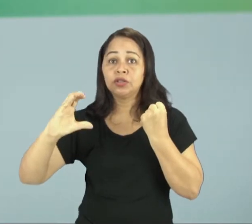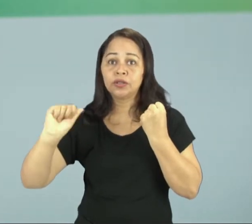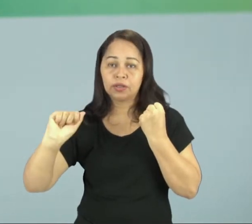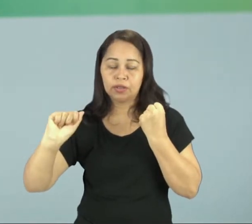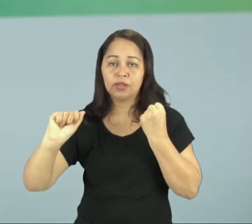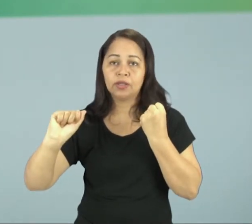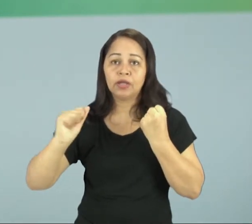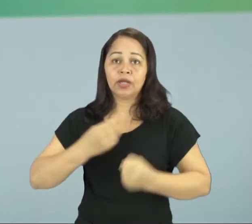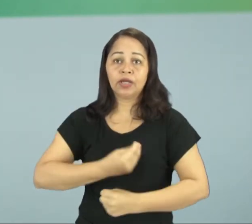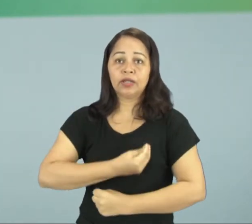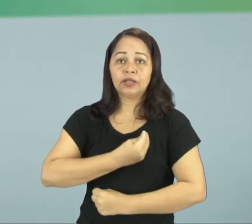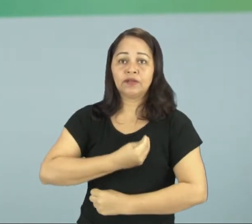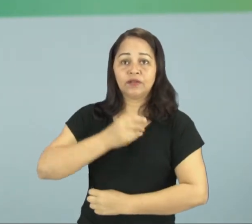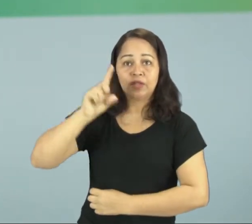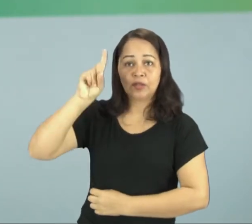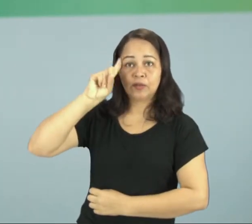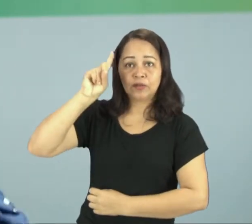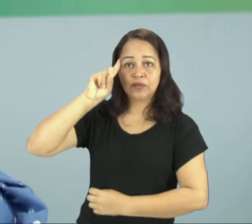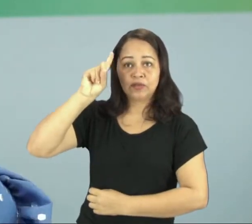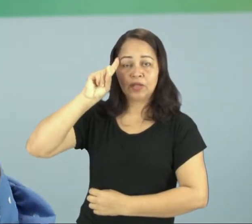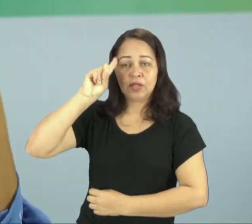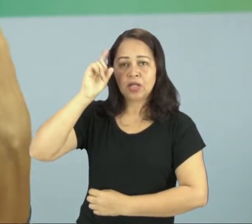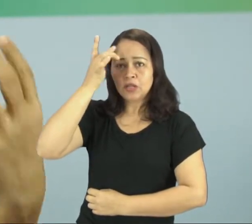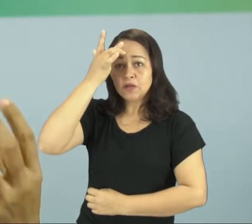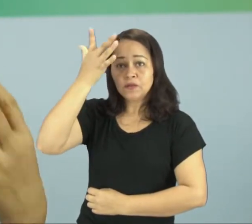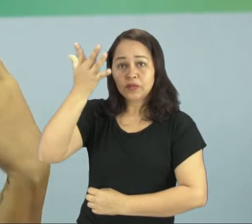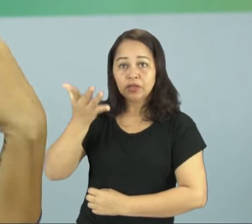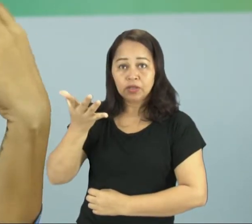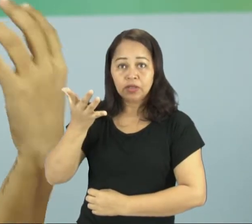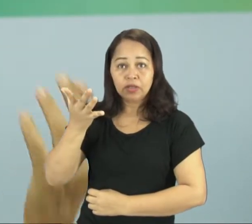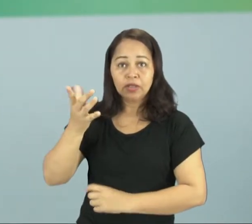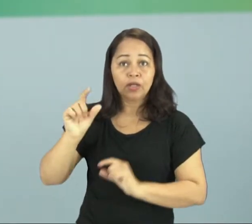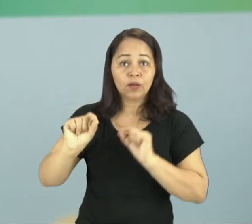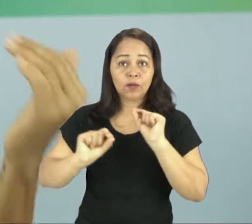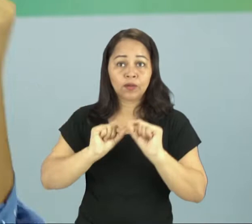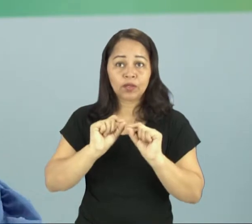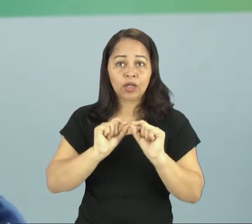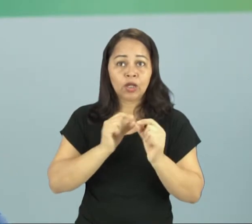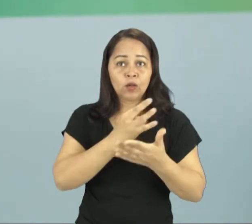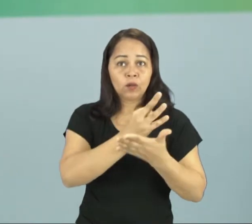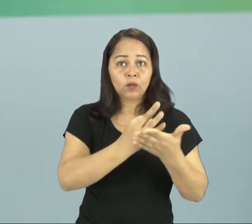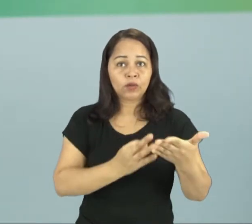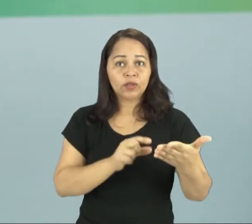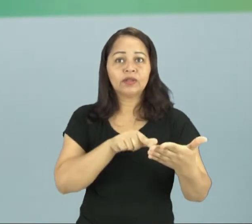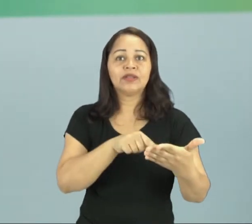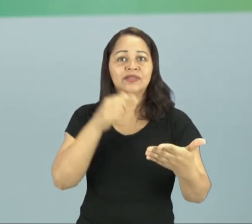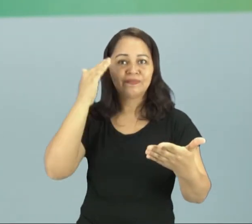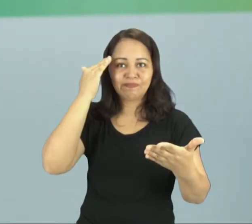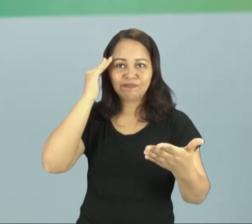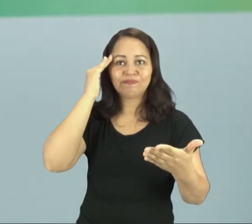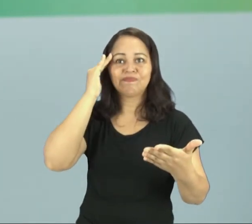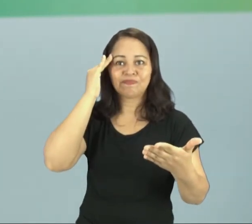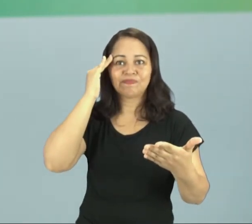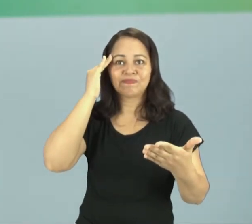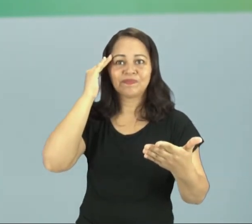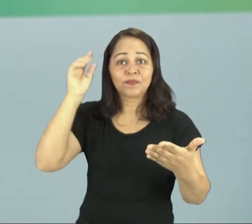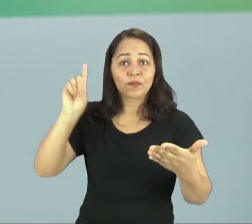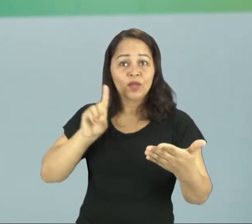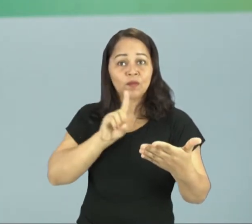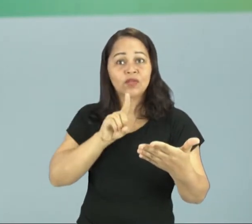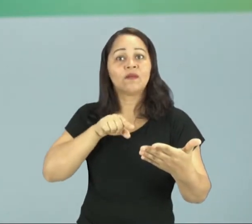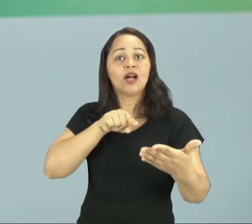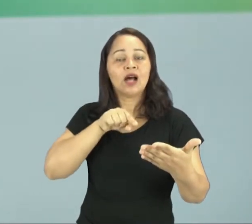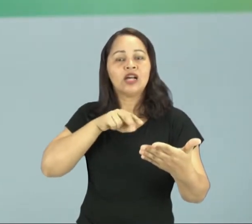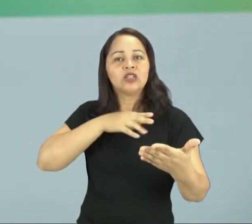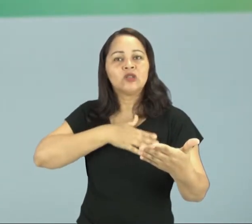cotidianos, né? E facilita a aproximação do texto ao leitor, tá? É como se fosse mais